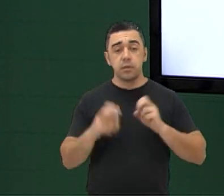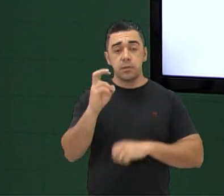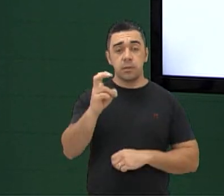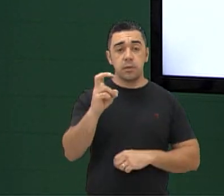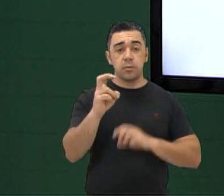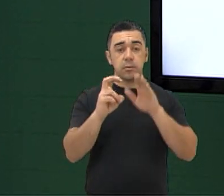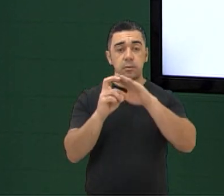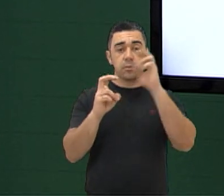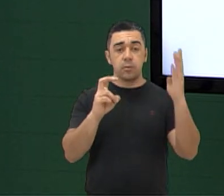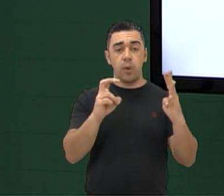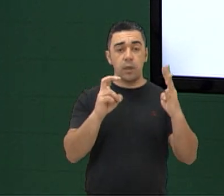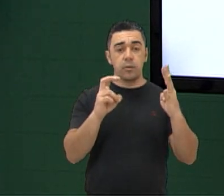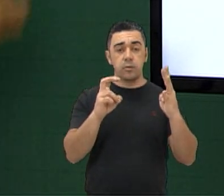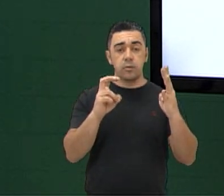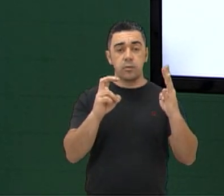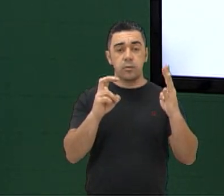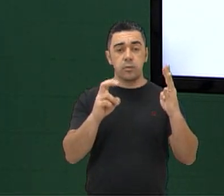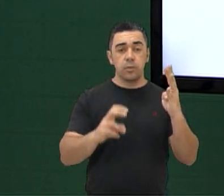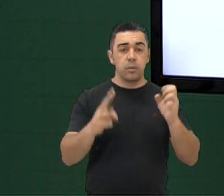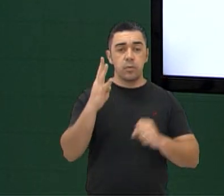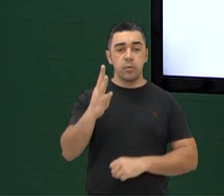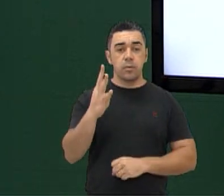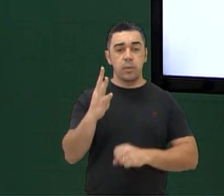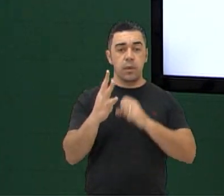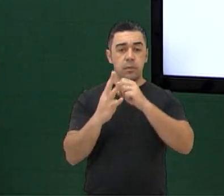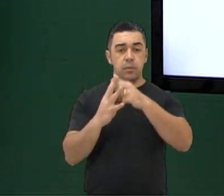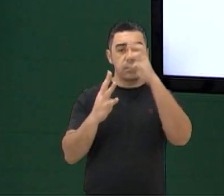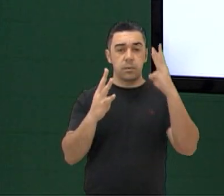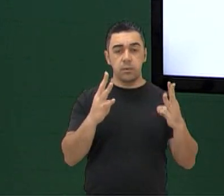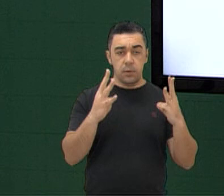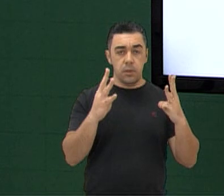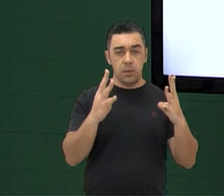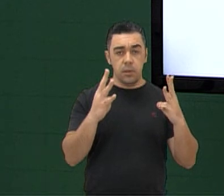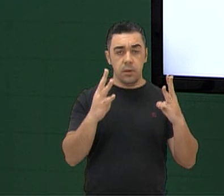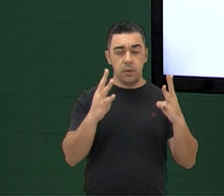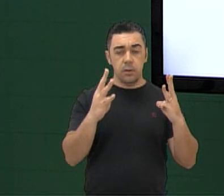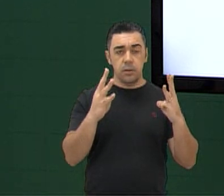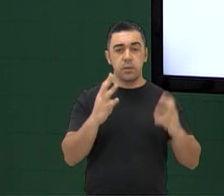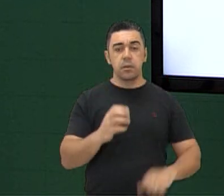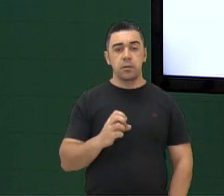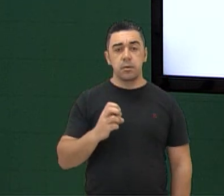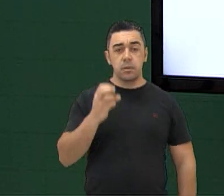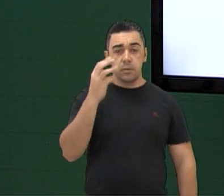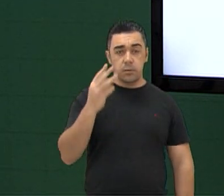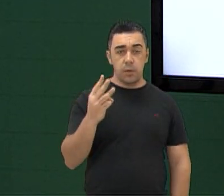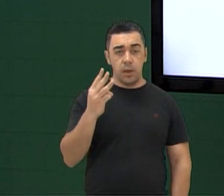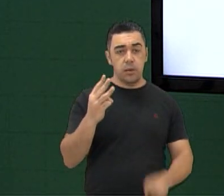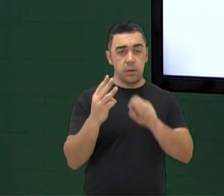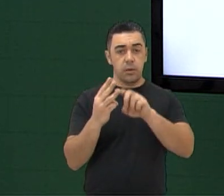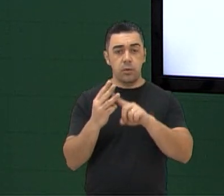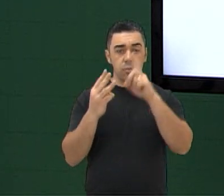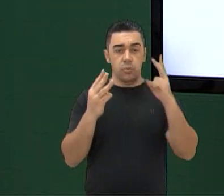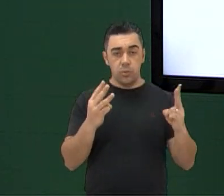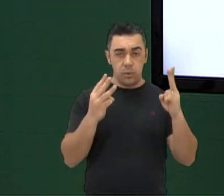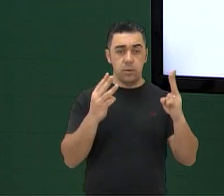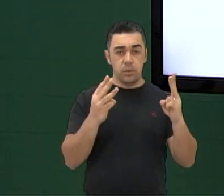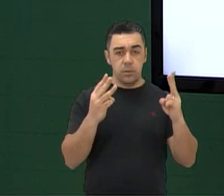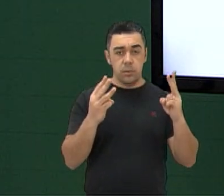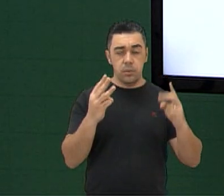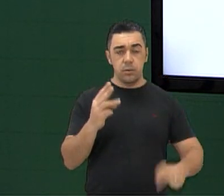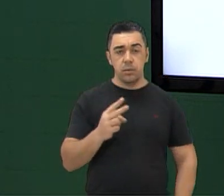você já identifica, 4. E se ele falasse do 4, é o 3. E assim vai